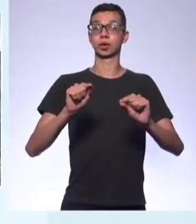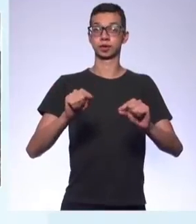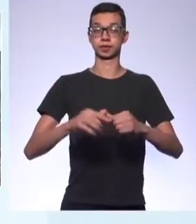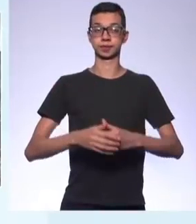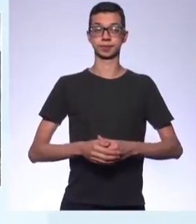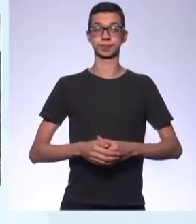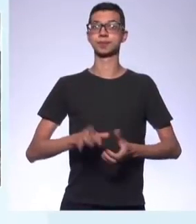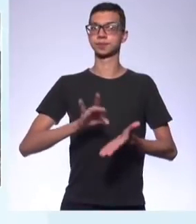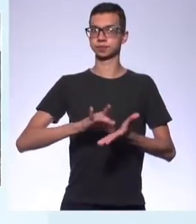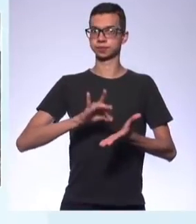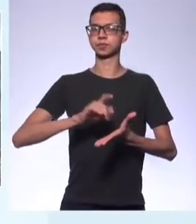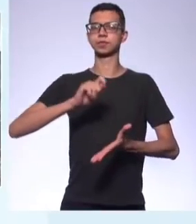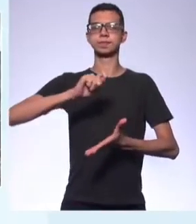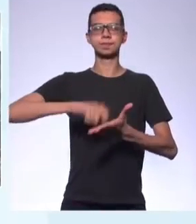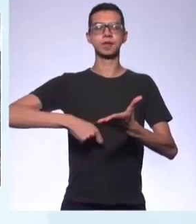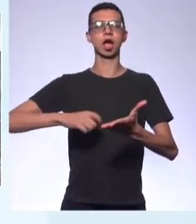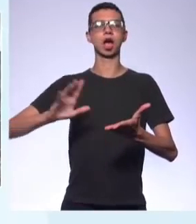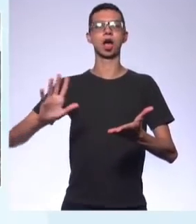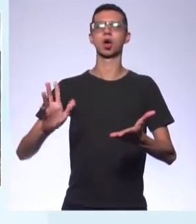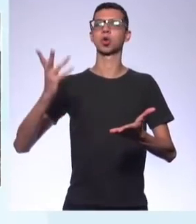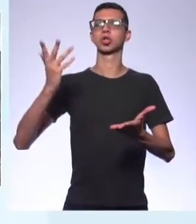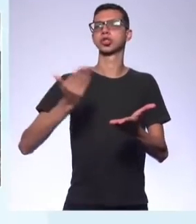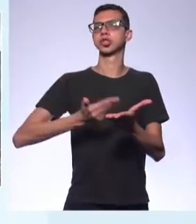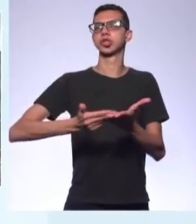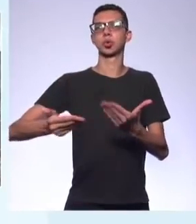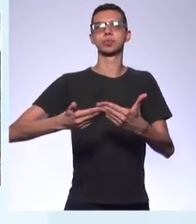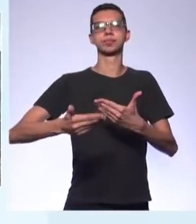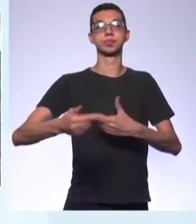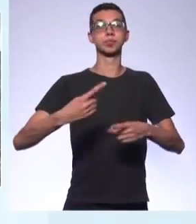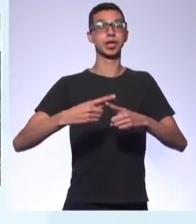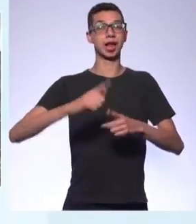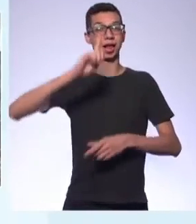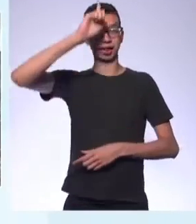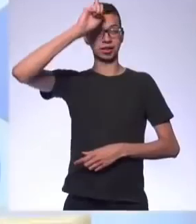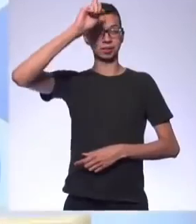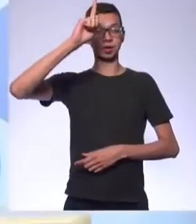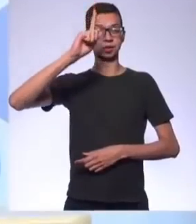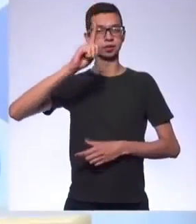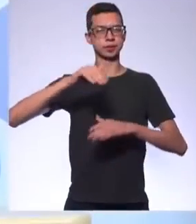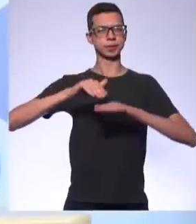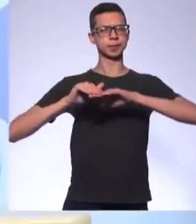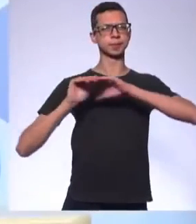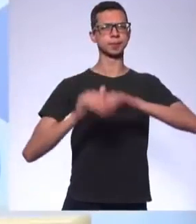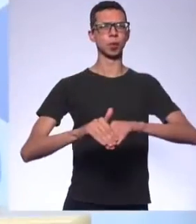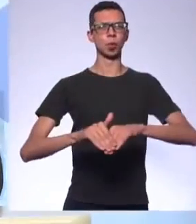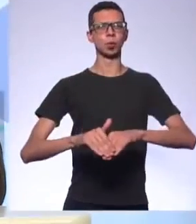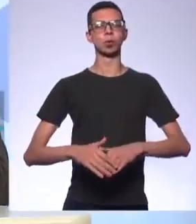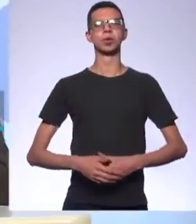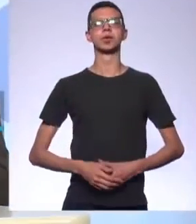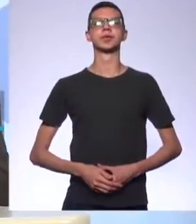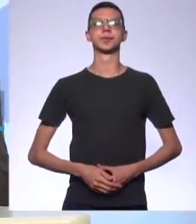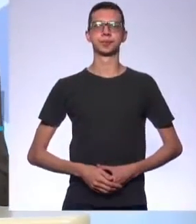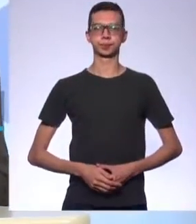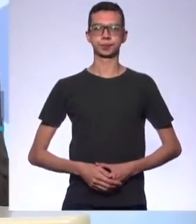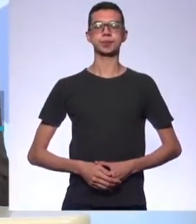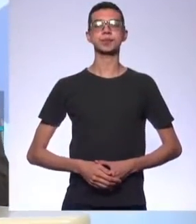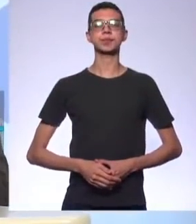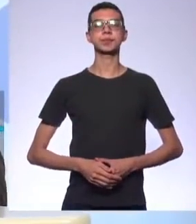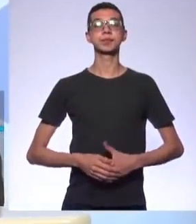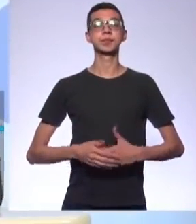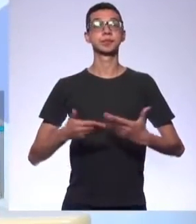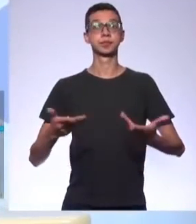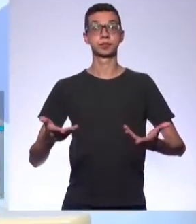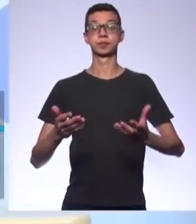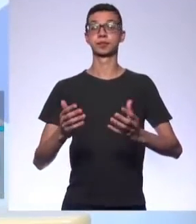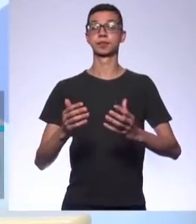sentimento revanchista da Alemanha. Então, galera, vamos lá. Por que essa guerra ela